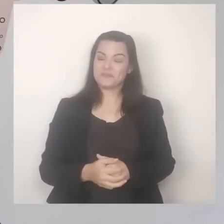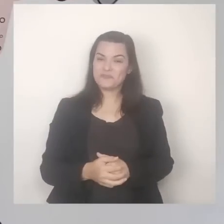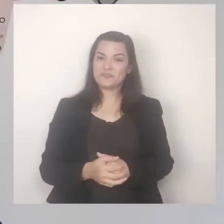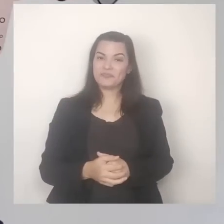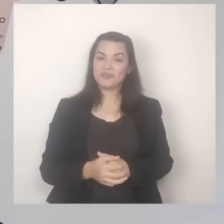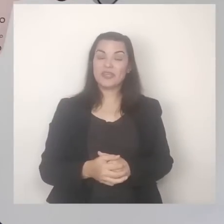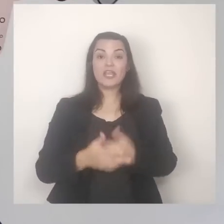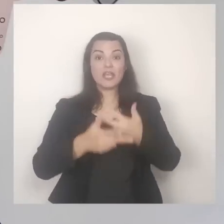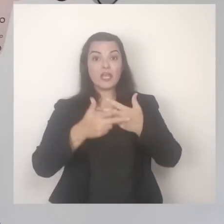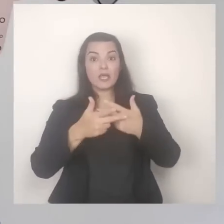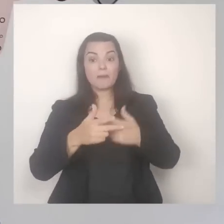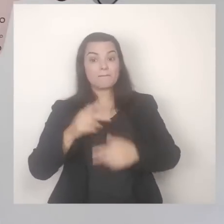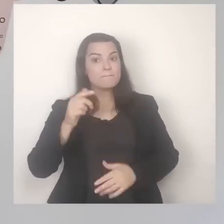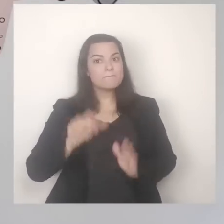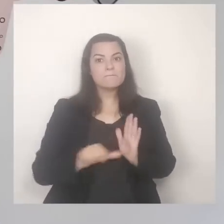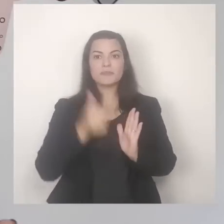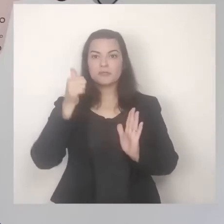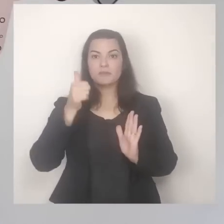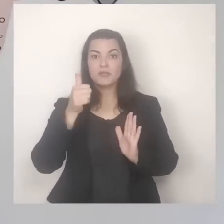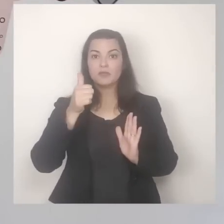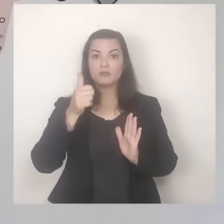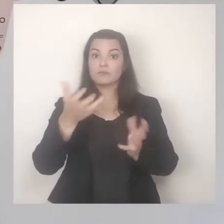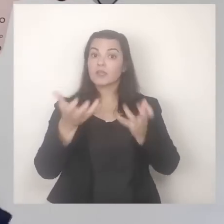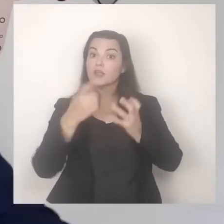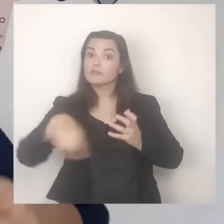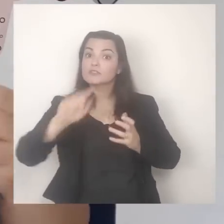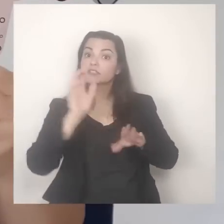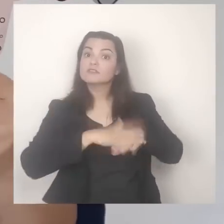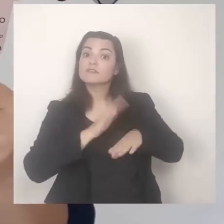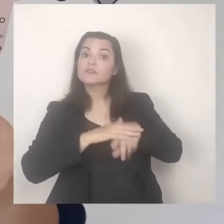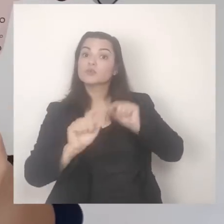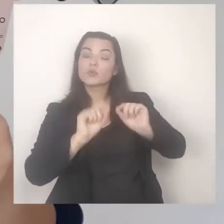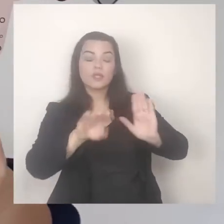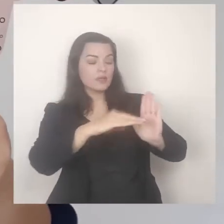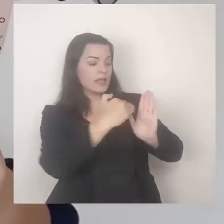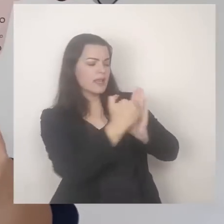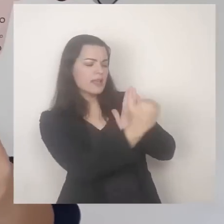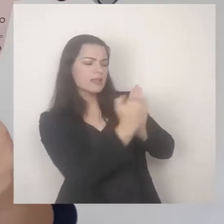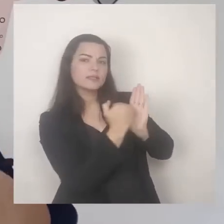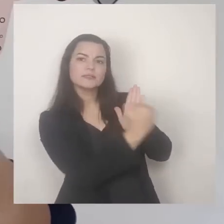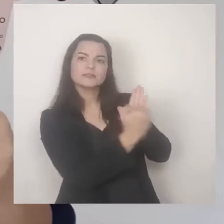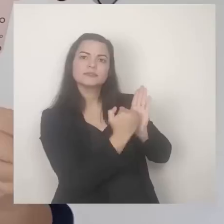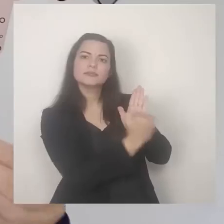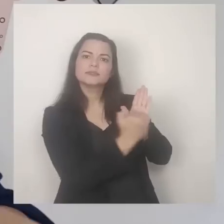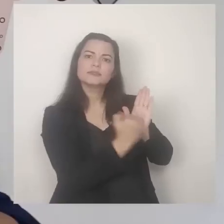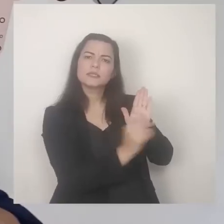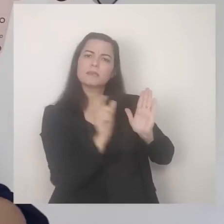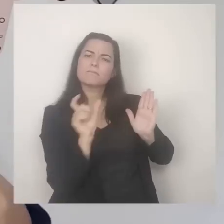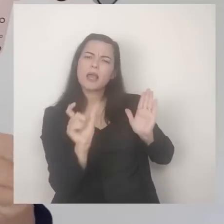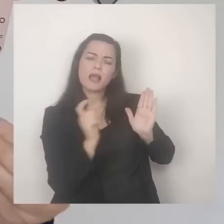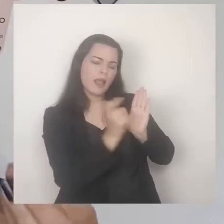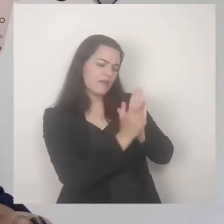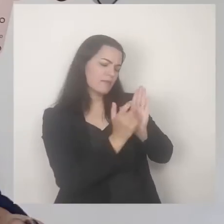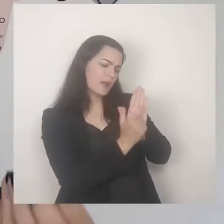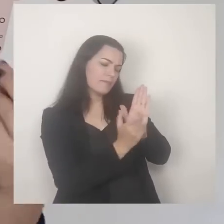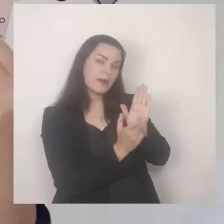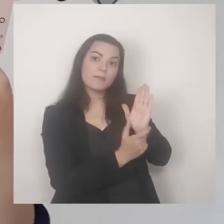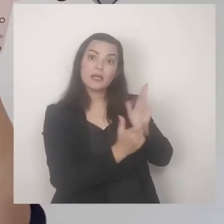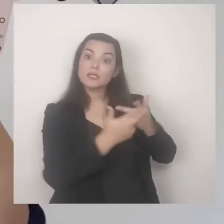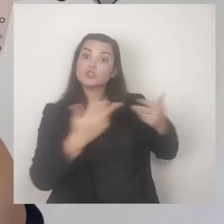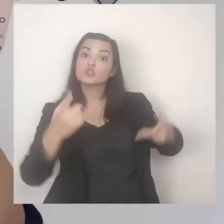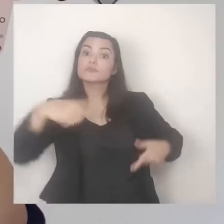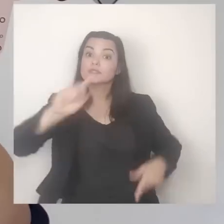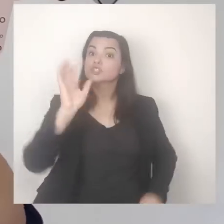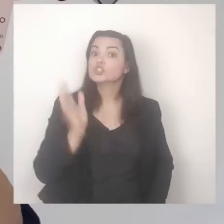primeira coisa que eu quero que vocês façam é uma lista de tudo que vocês conhecem, já viram